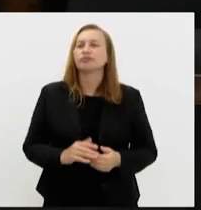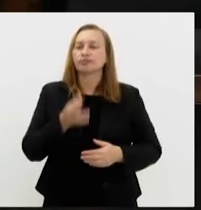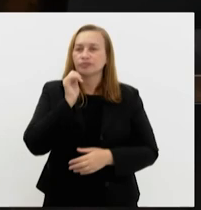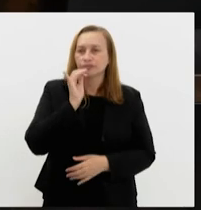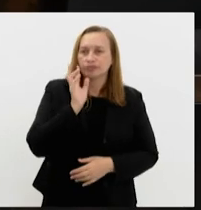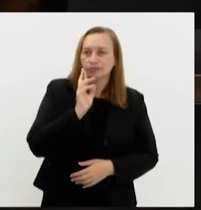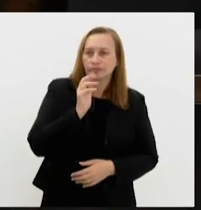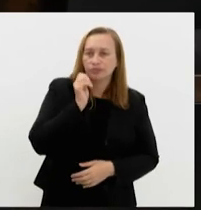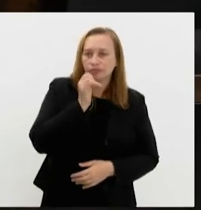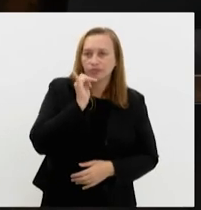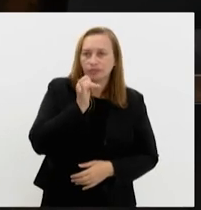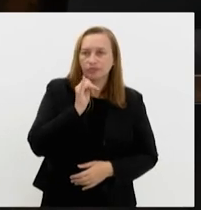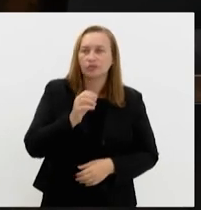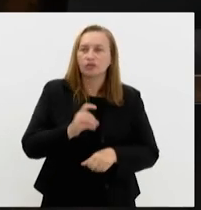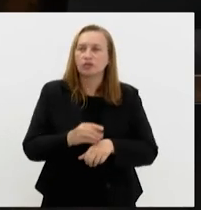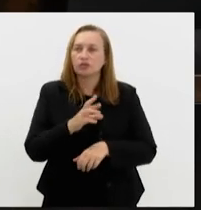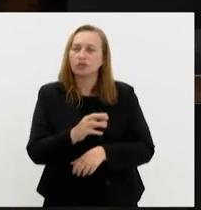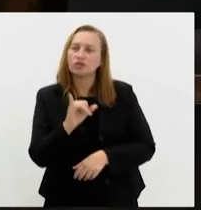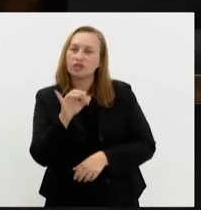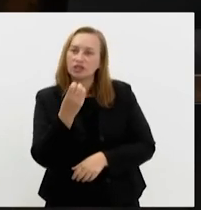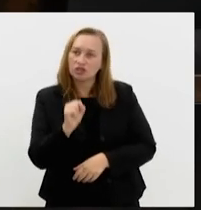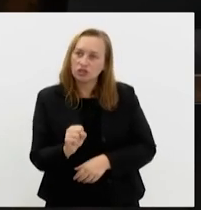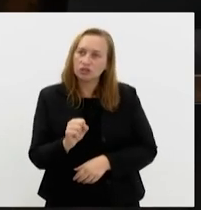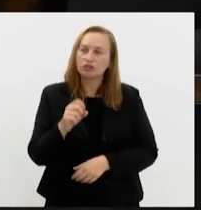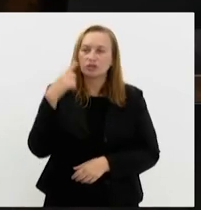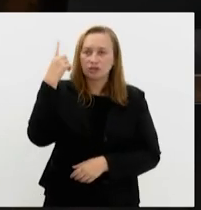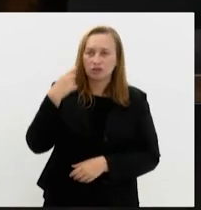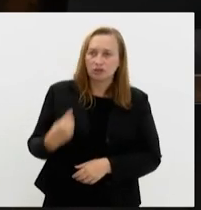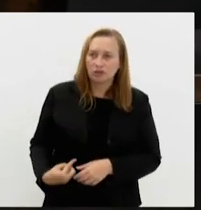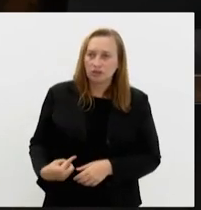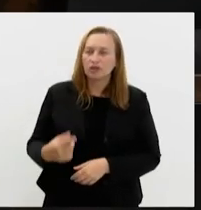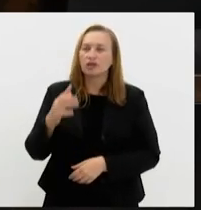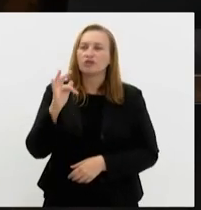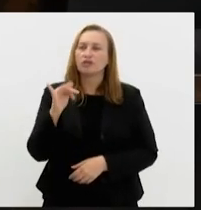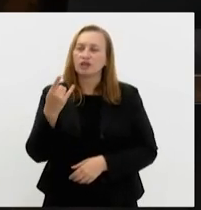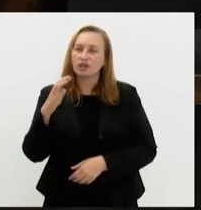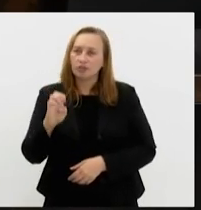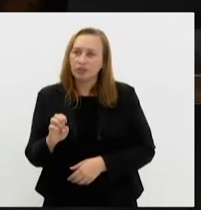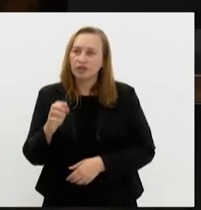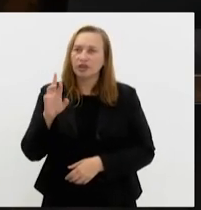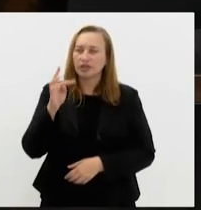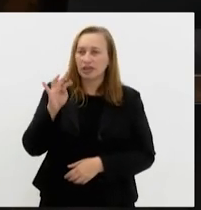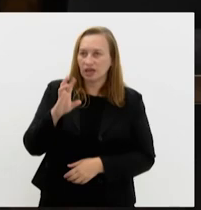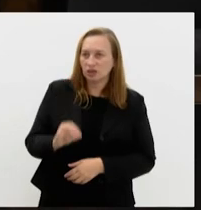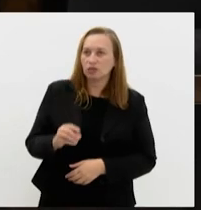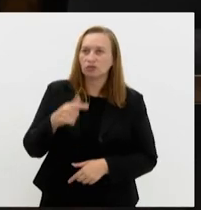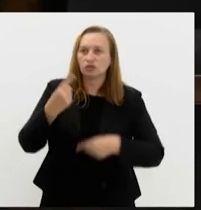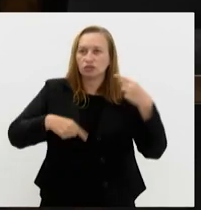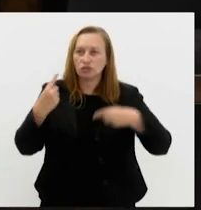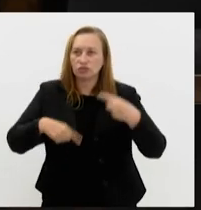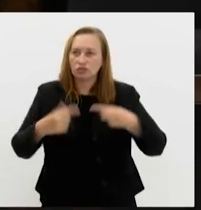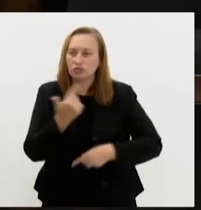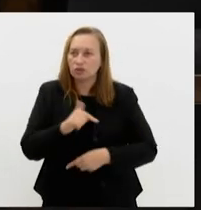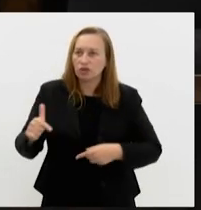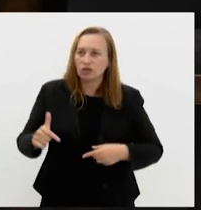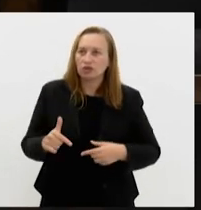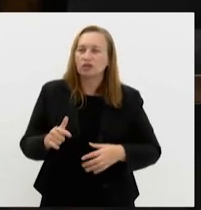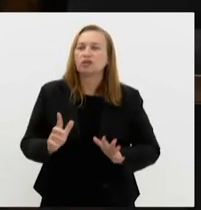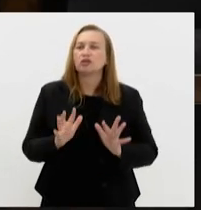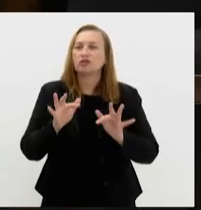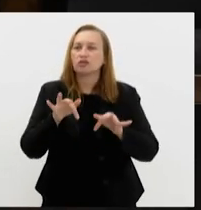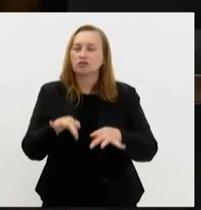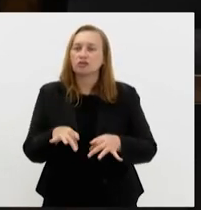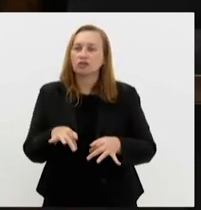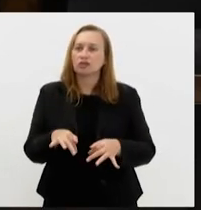Relatores, deputado doutor Serginho, doutor Deodato, Dani Balbi, Felipe Soares e Renato Miranda. Em discussão, não havendo quem queira discutir, encerrada a discussão e